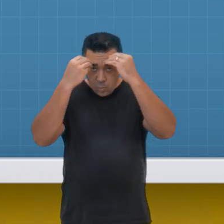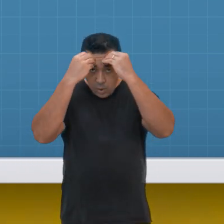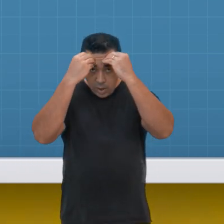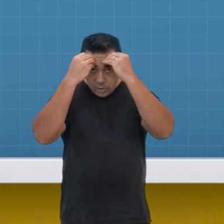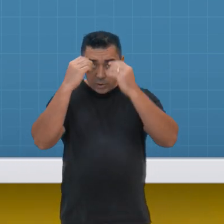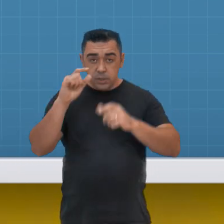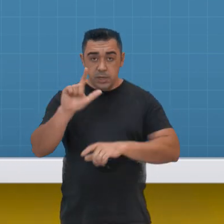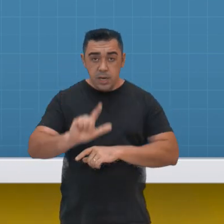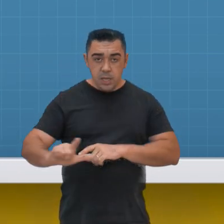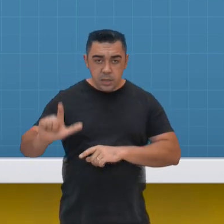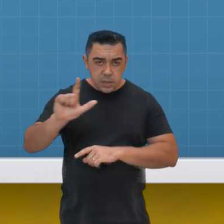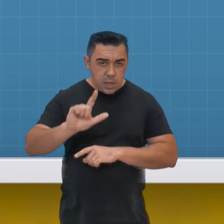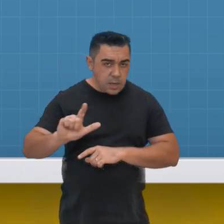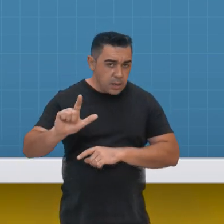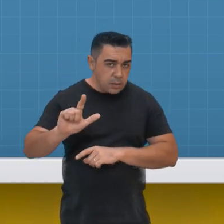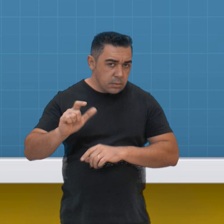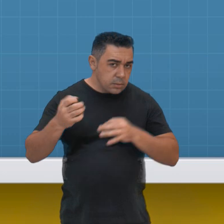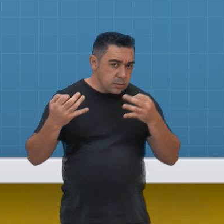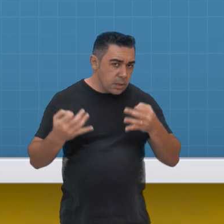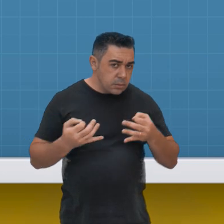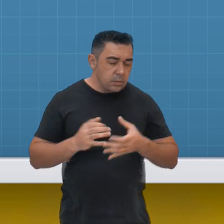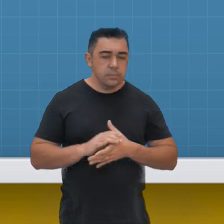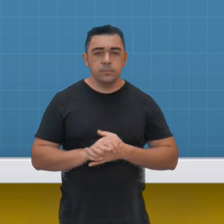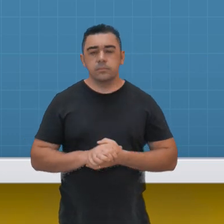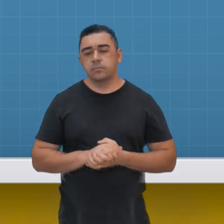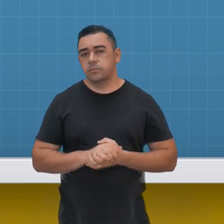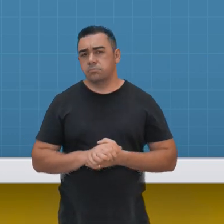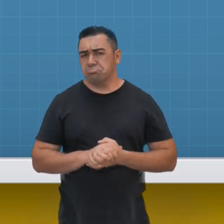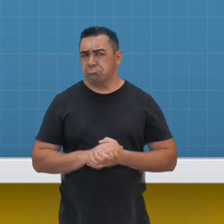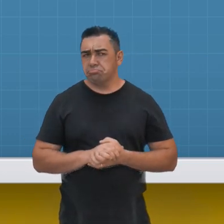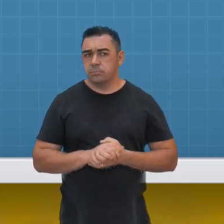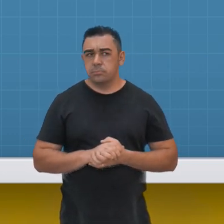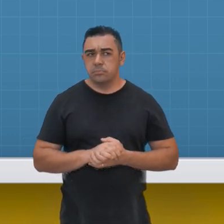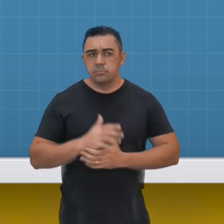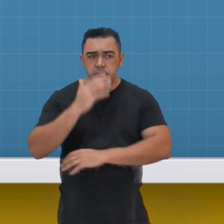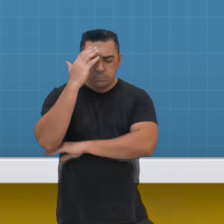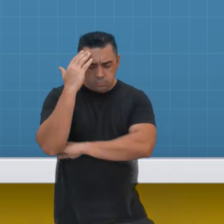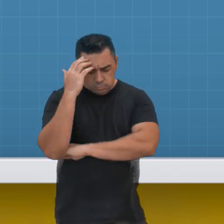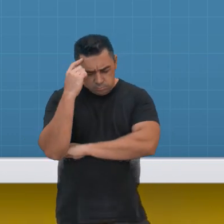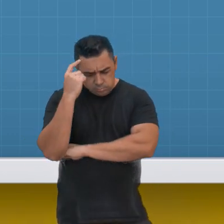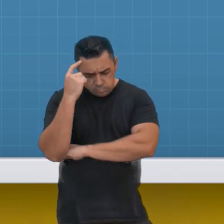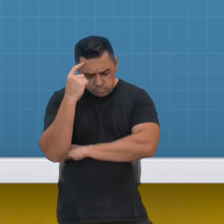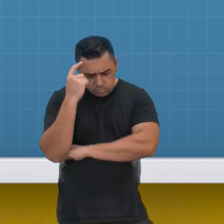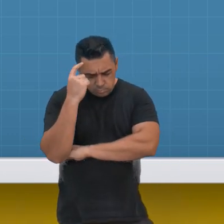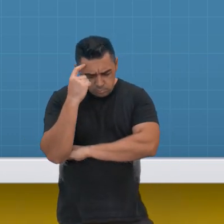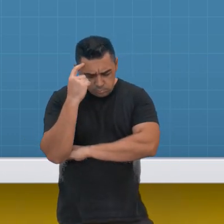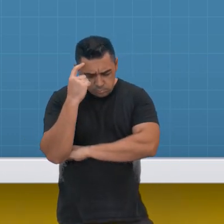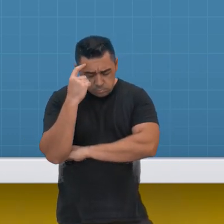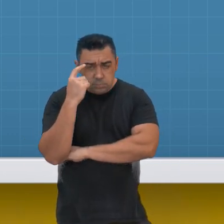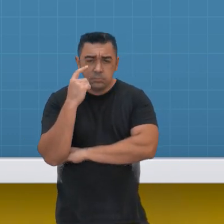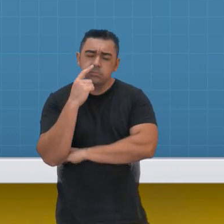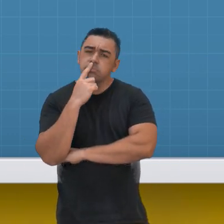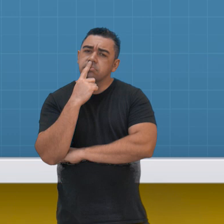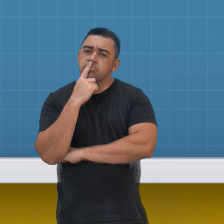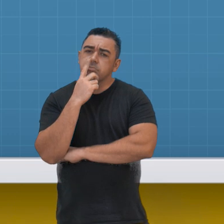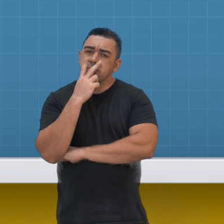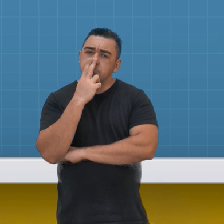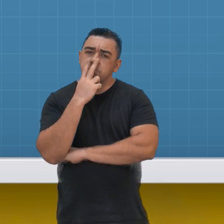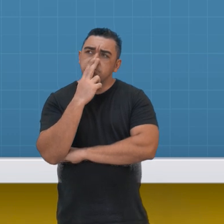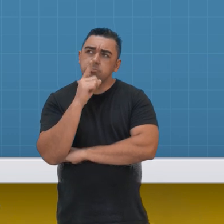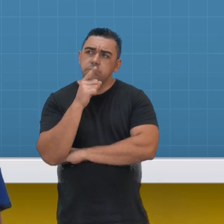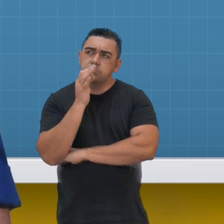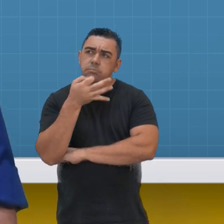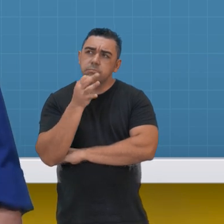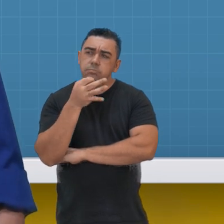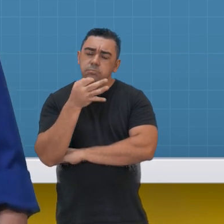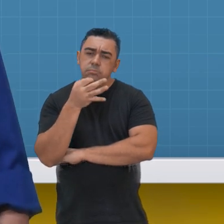literária. Será que está certo isso? Sabe, professora, estou pensando aqui, dá a impressão que são